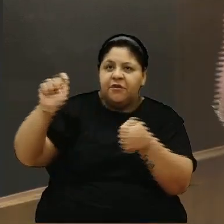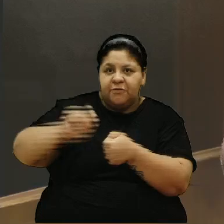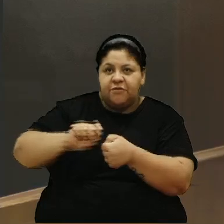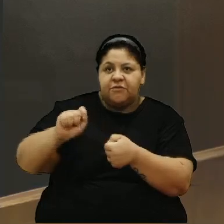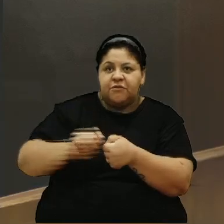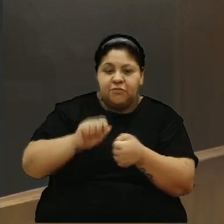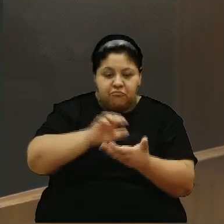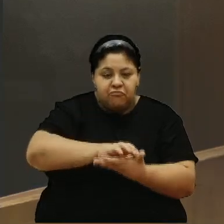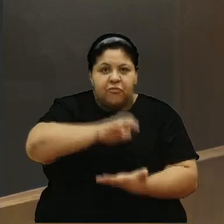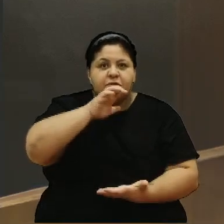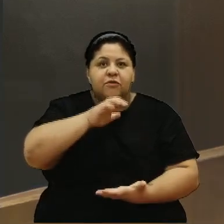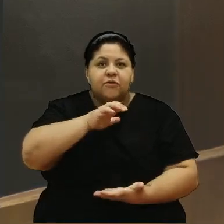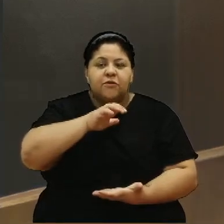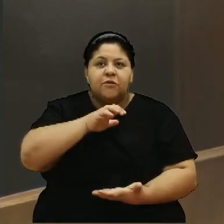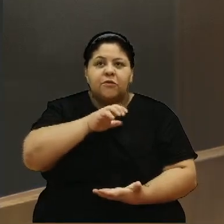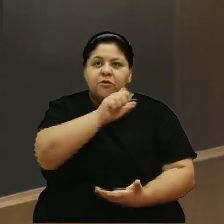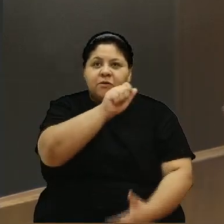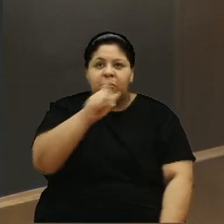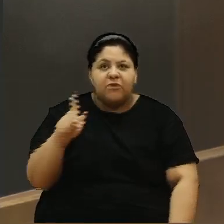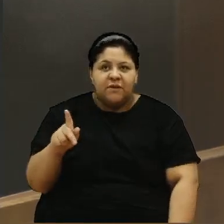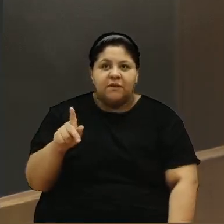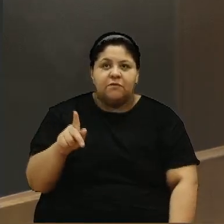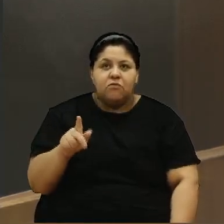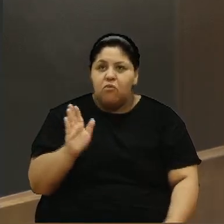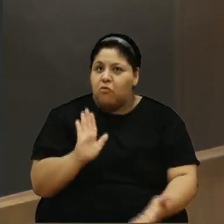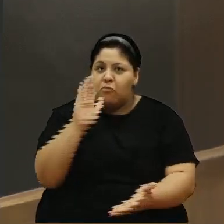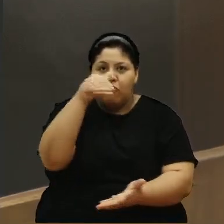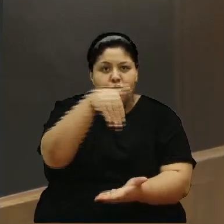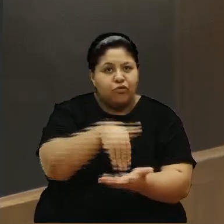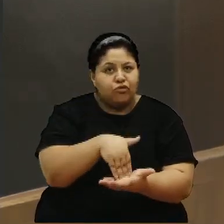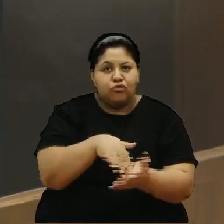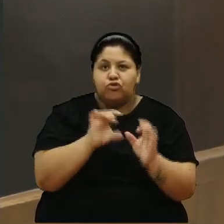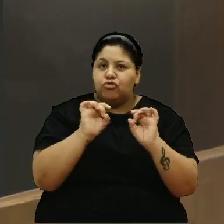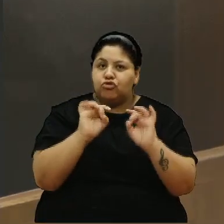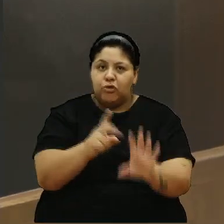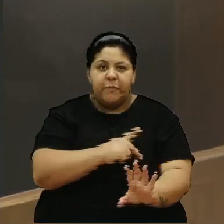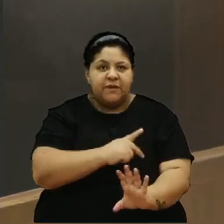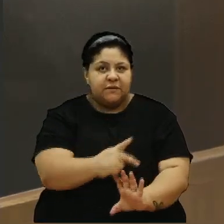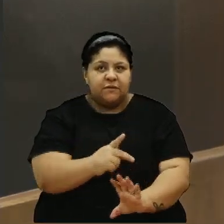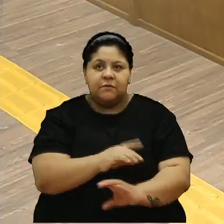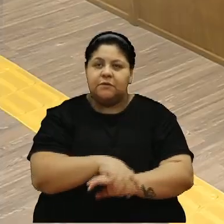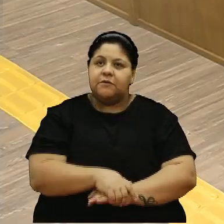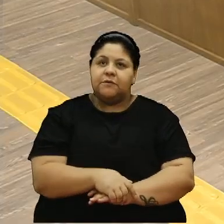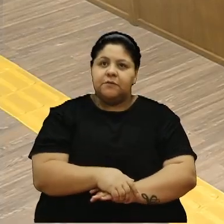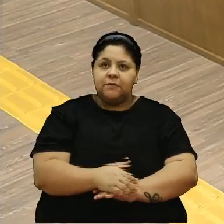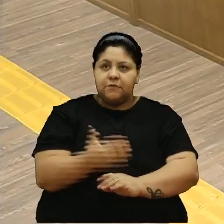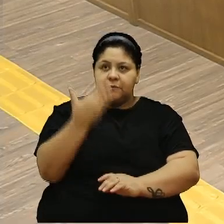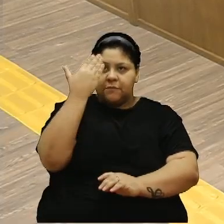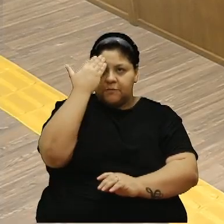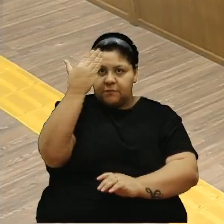com os idosos e com os aposentados. No mínimo. Por hora seria isso, presidente. Obrigado. Com a palavra, vereador.